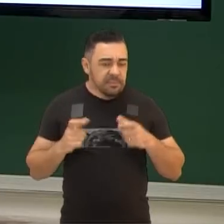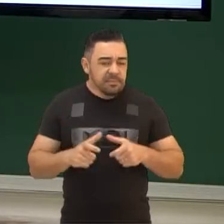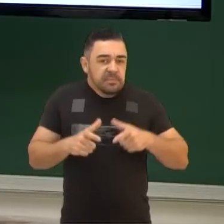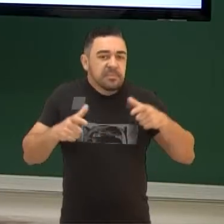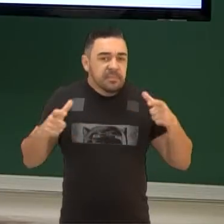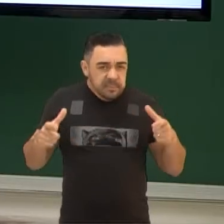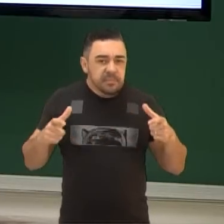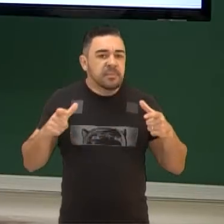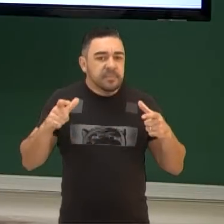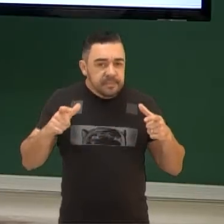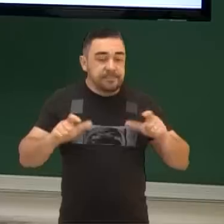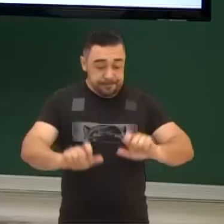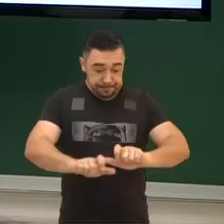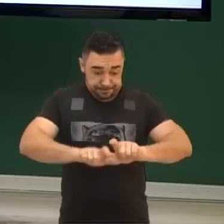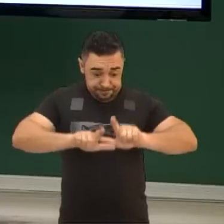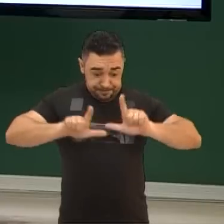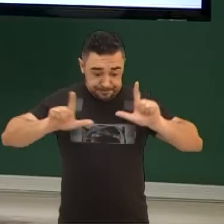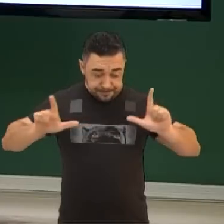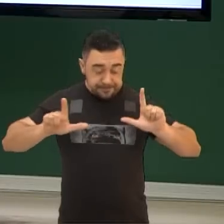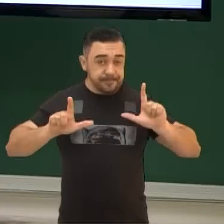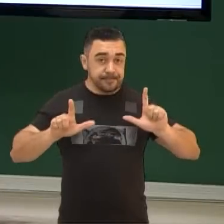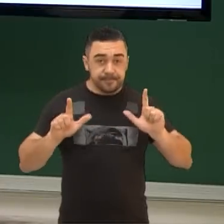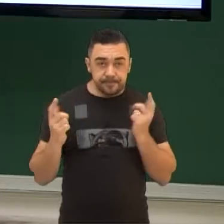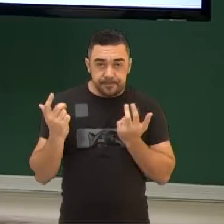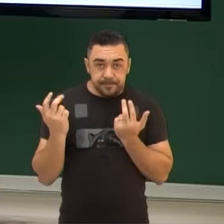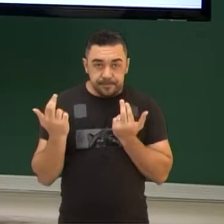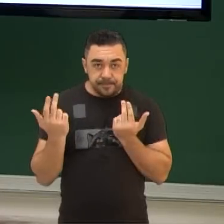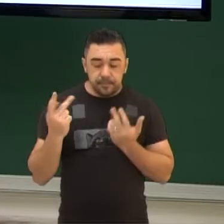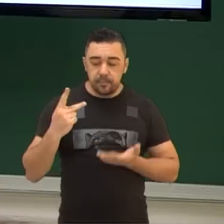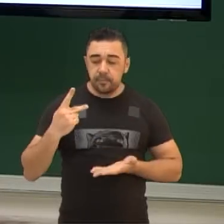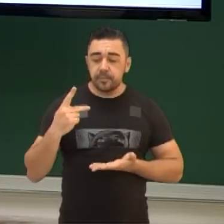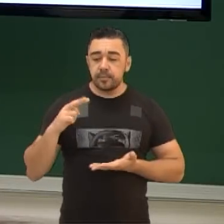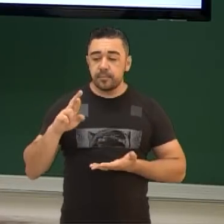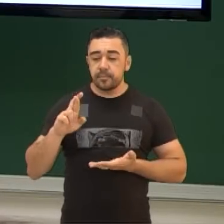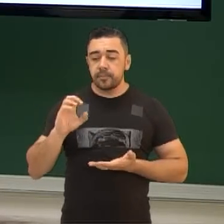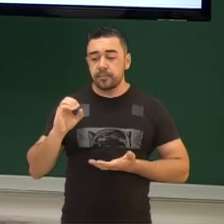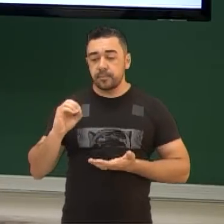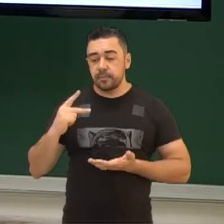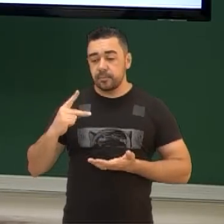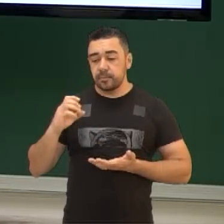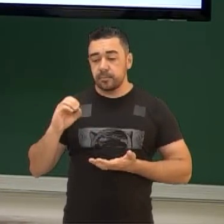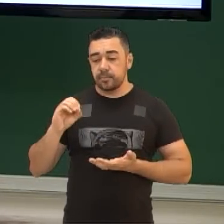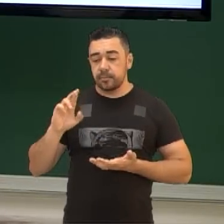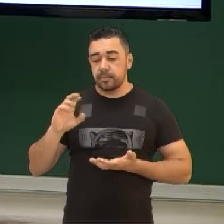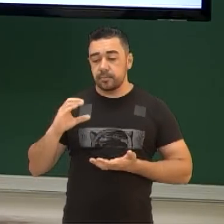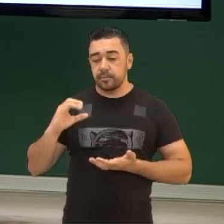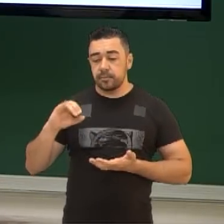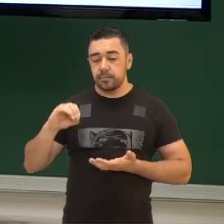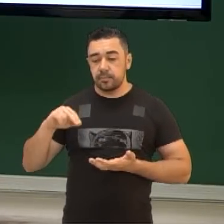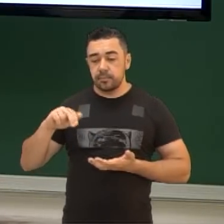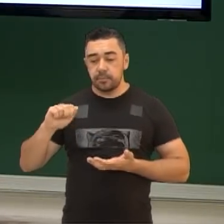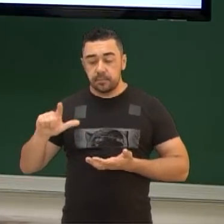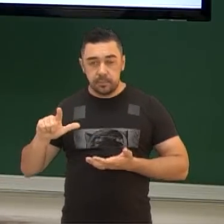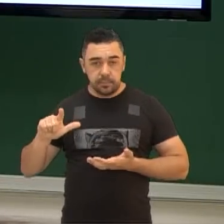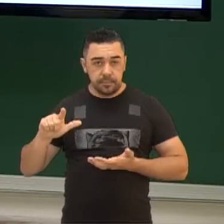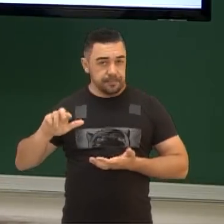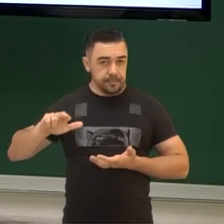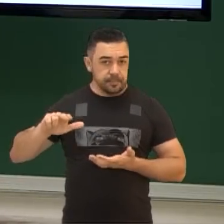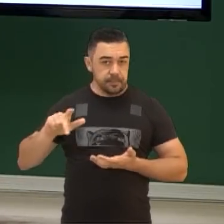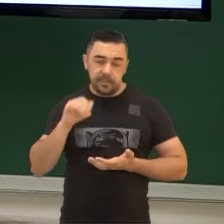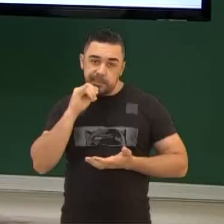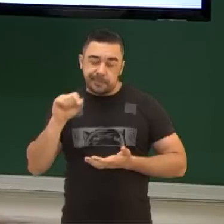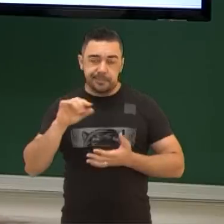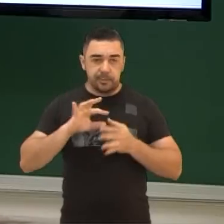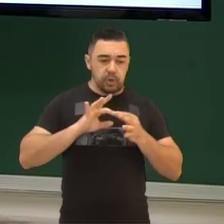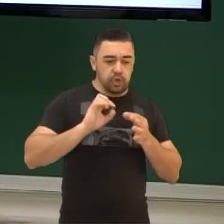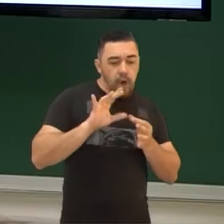aumentada proporcionalmente. Não foi só esticado um ladinho ou só o outro. Por exemplo, eu pude esticar só